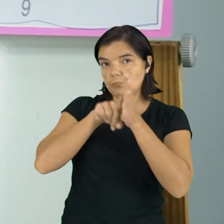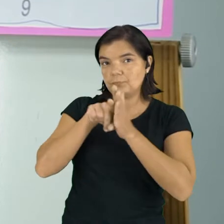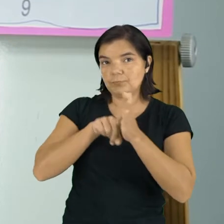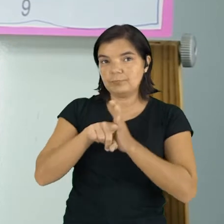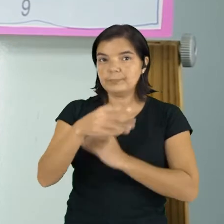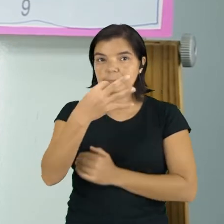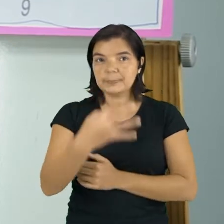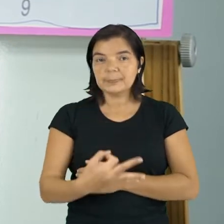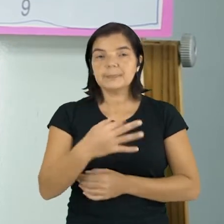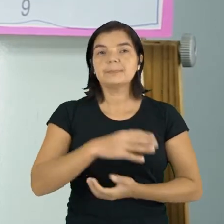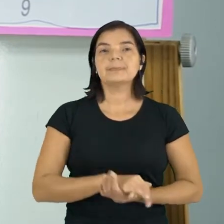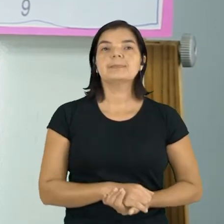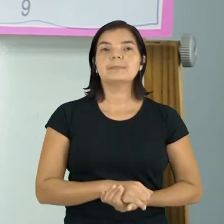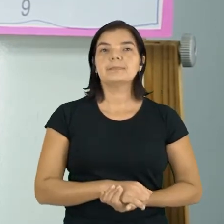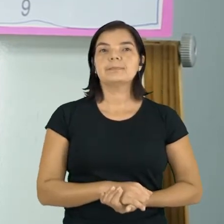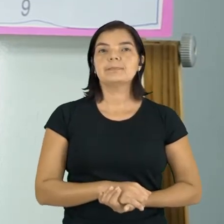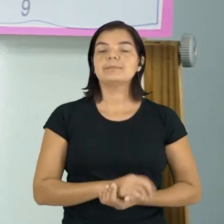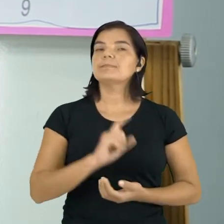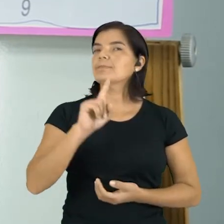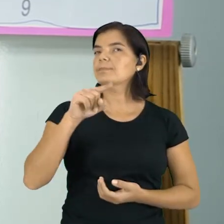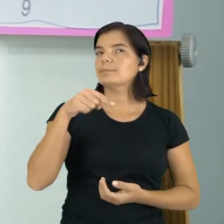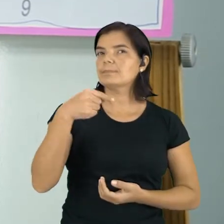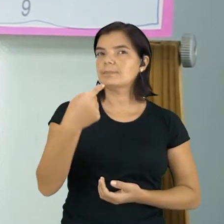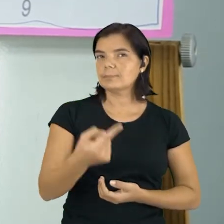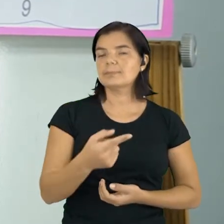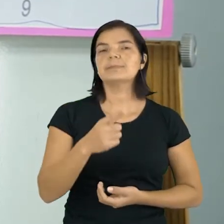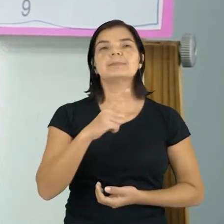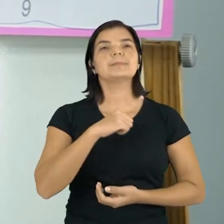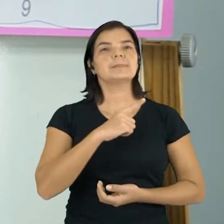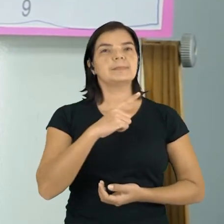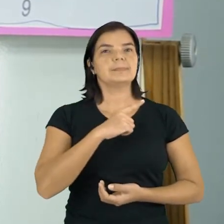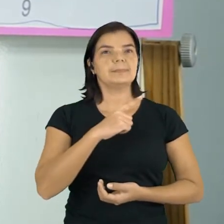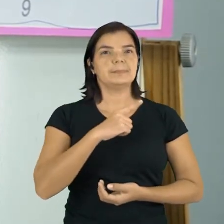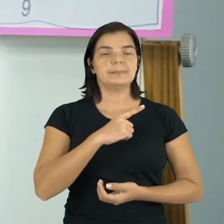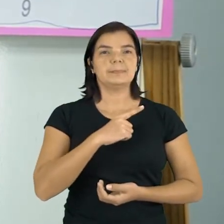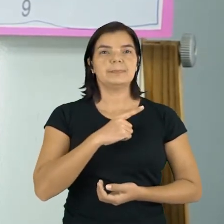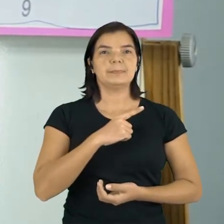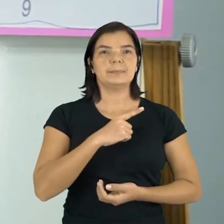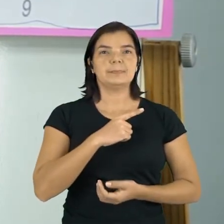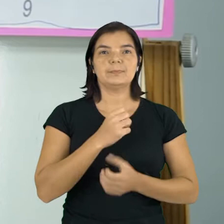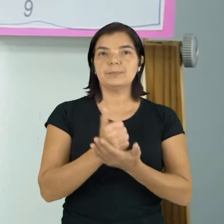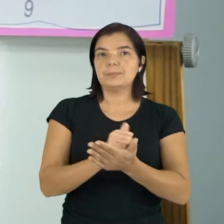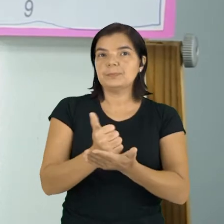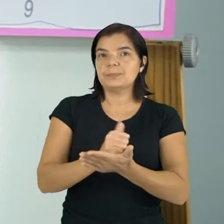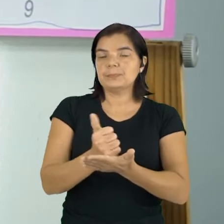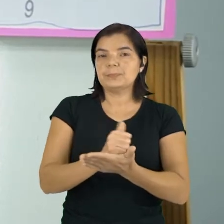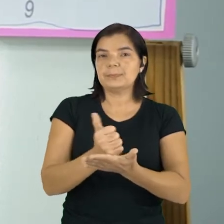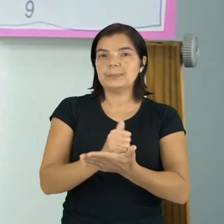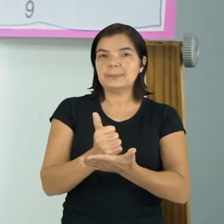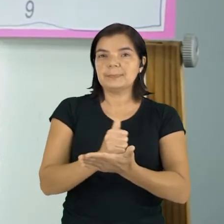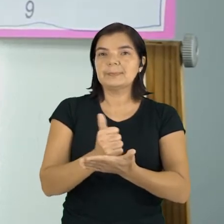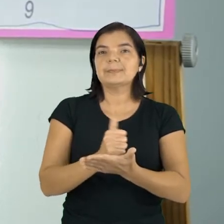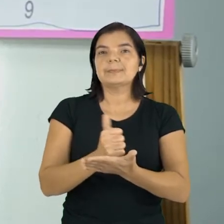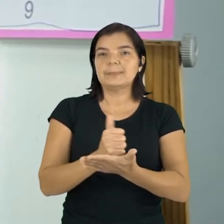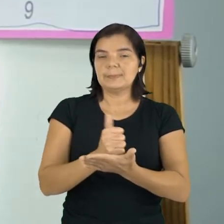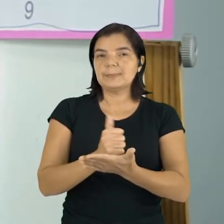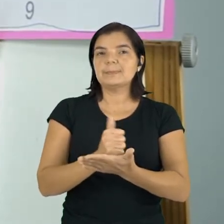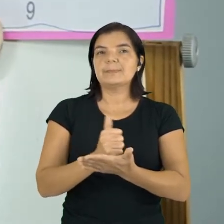pesquisa, certinho? Na próxima, nós vamos ter o